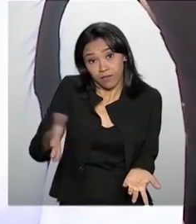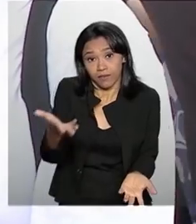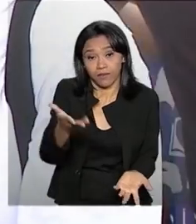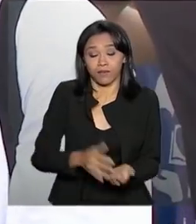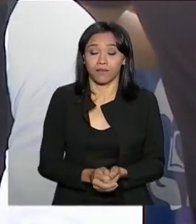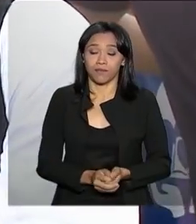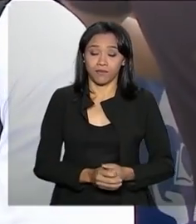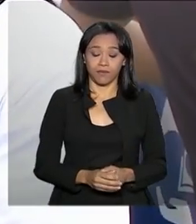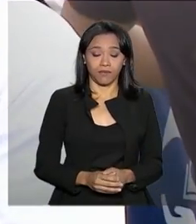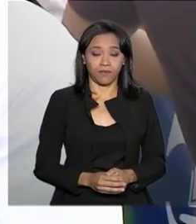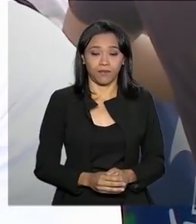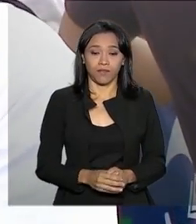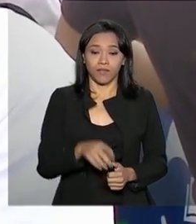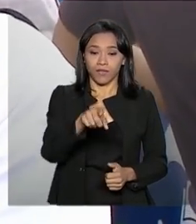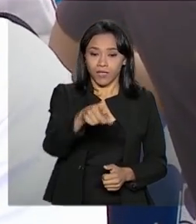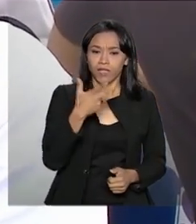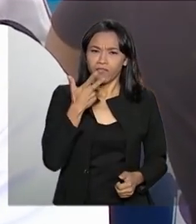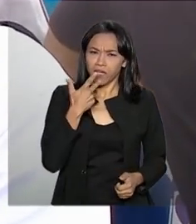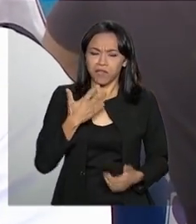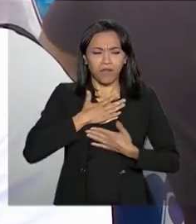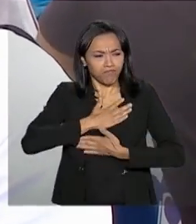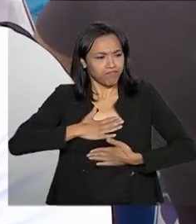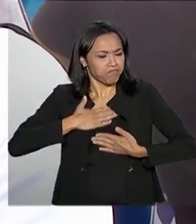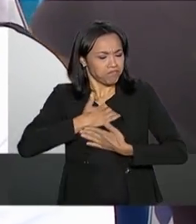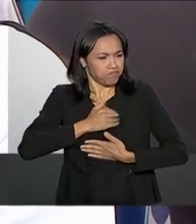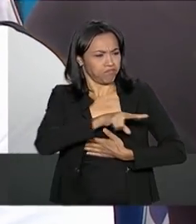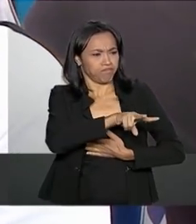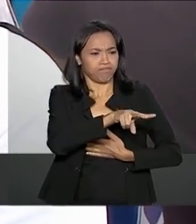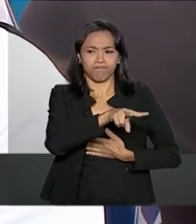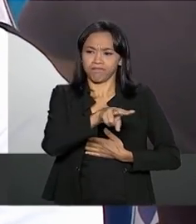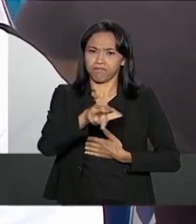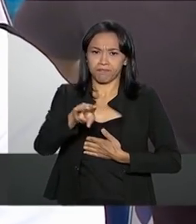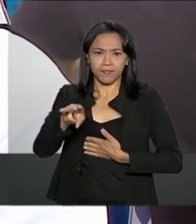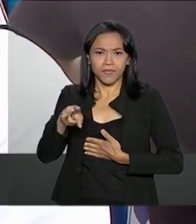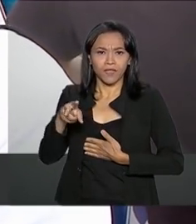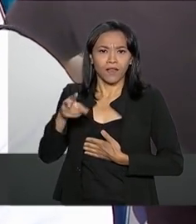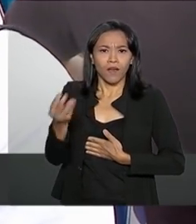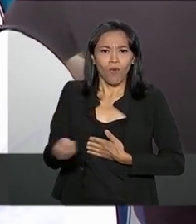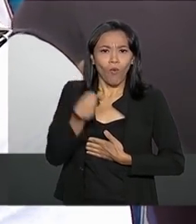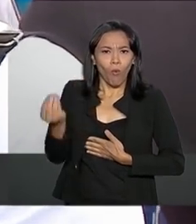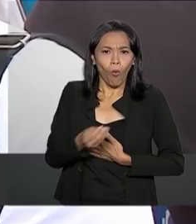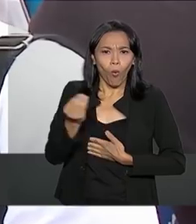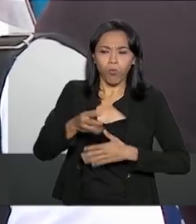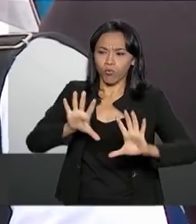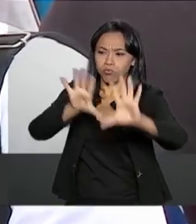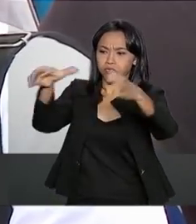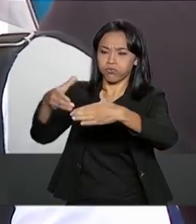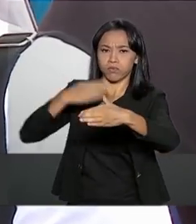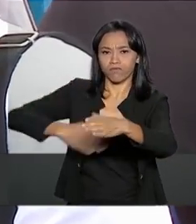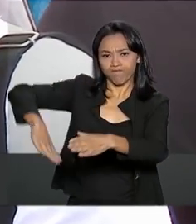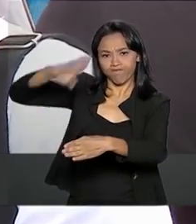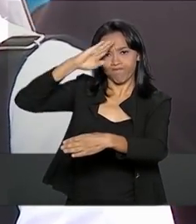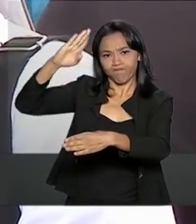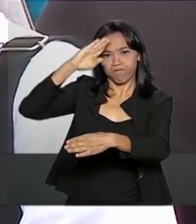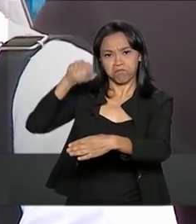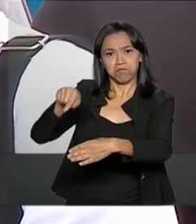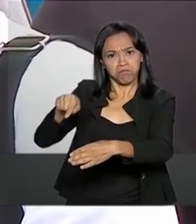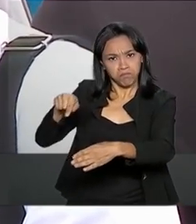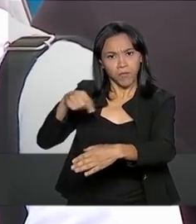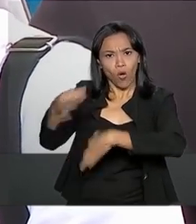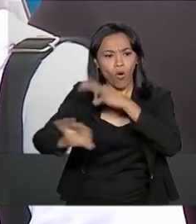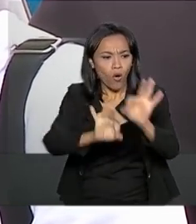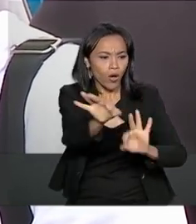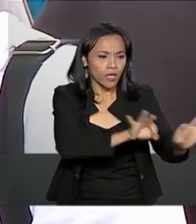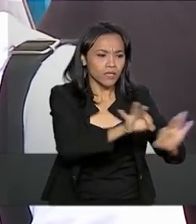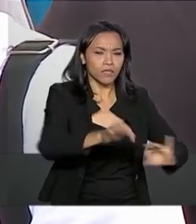educação? Olha, está sendo muito gratificante ver a forma em que as Forças Armadas organizaram estes campamentos